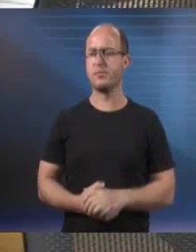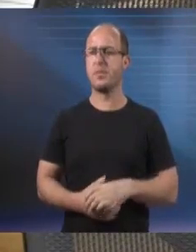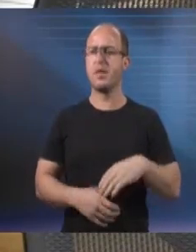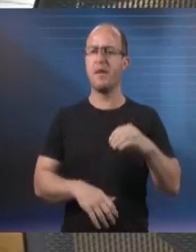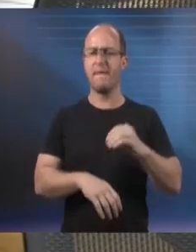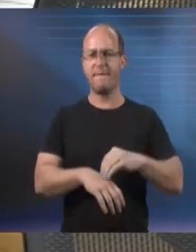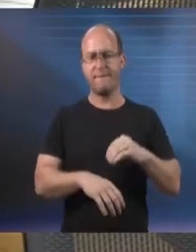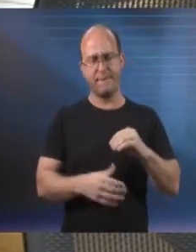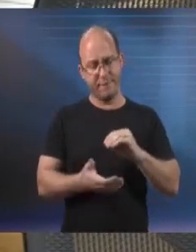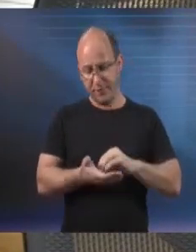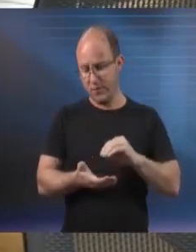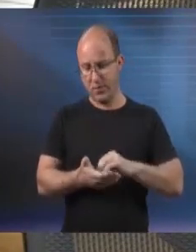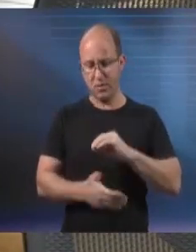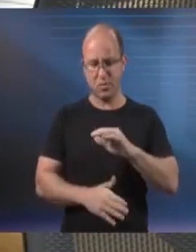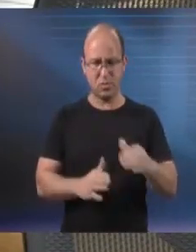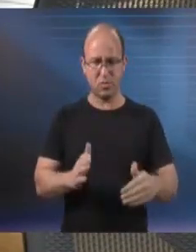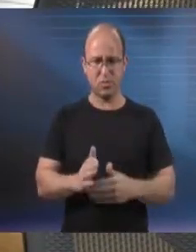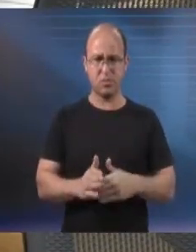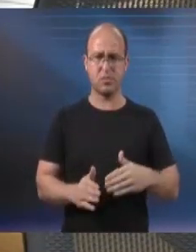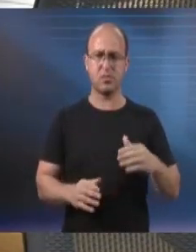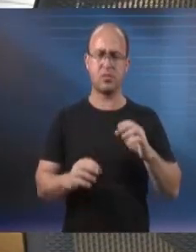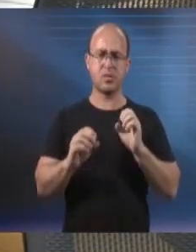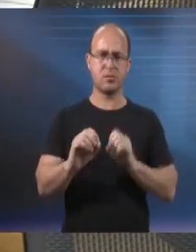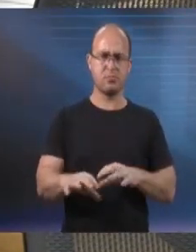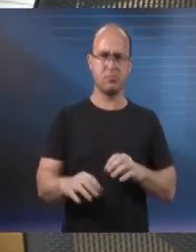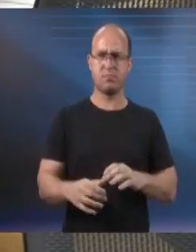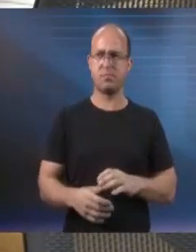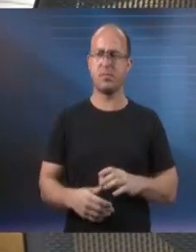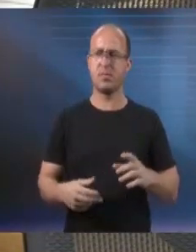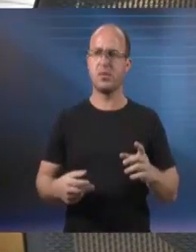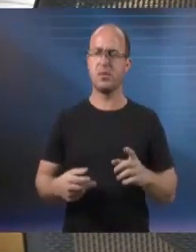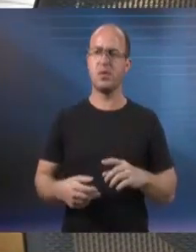Faltando tudo, a educação do Rio Grande do Norte,